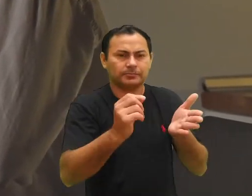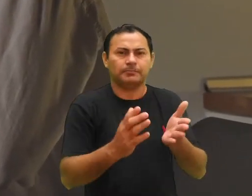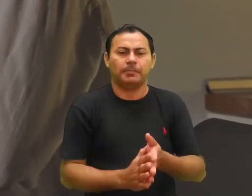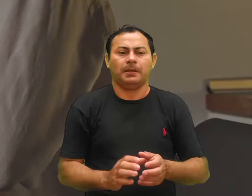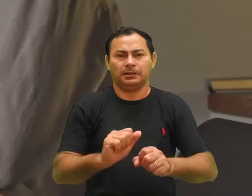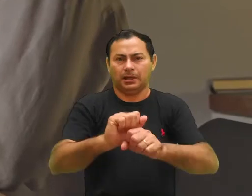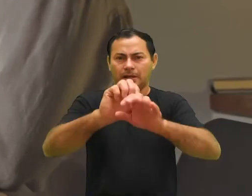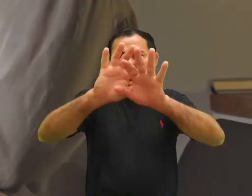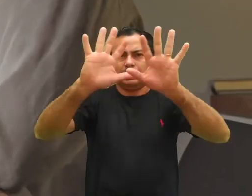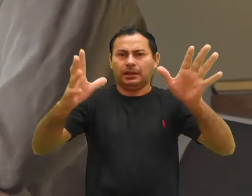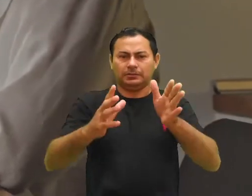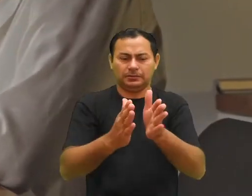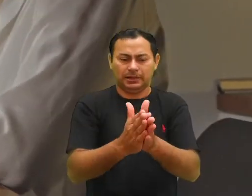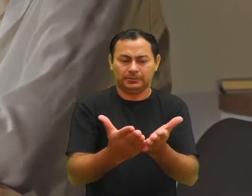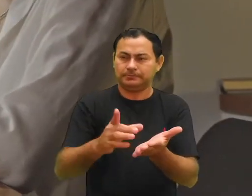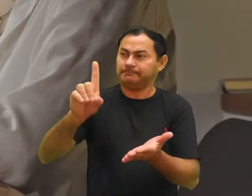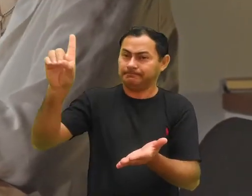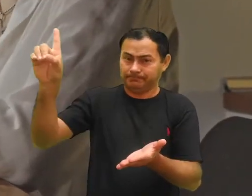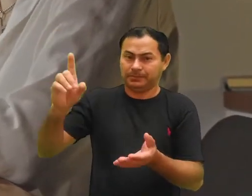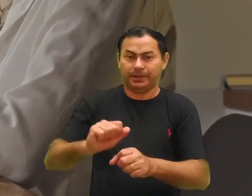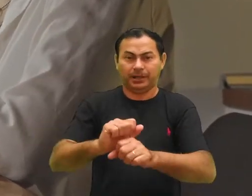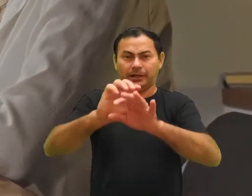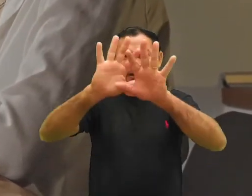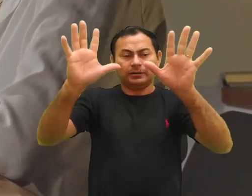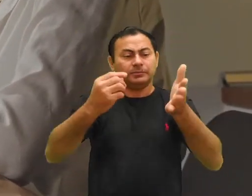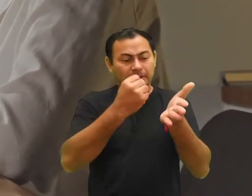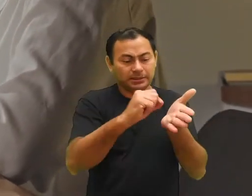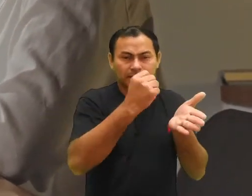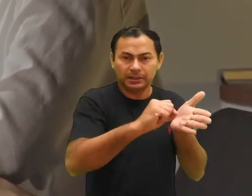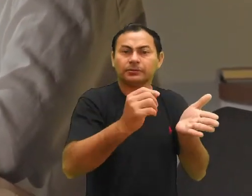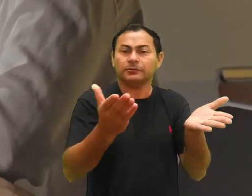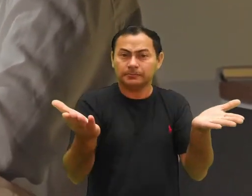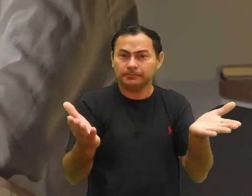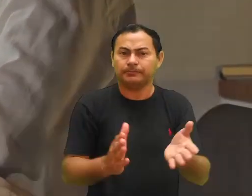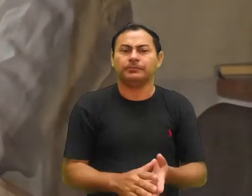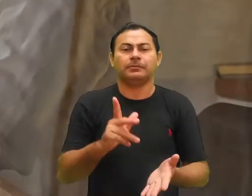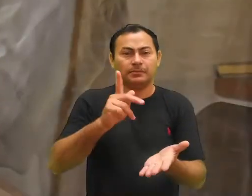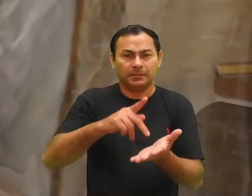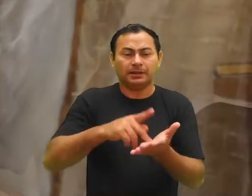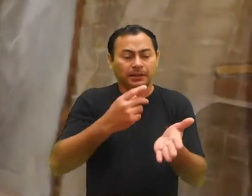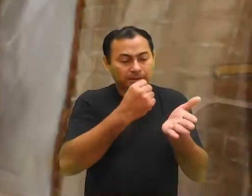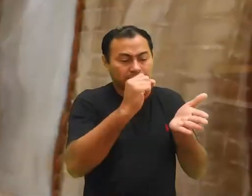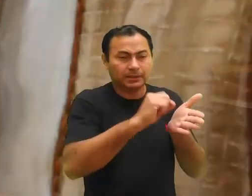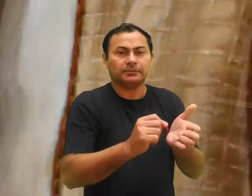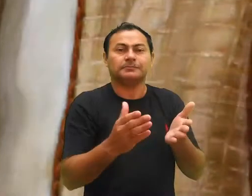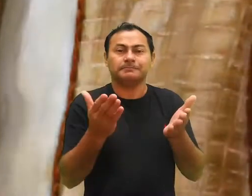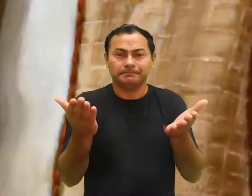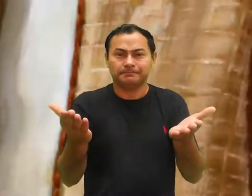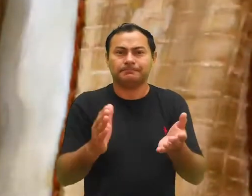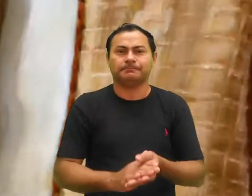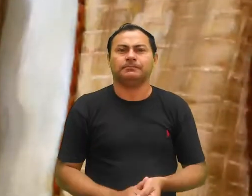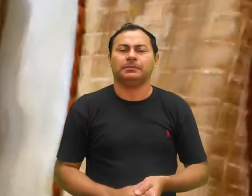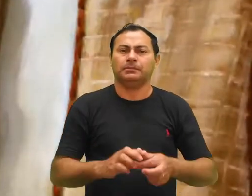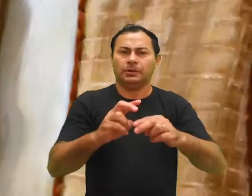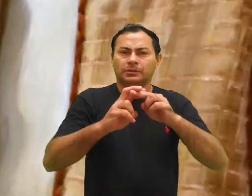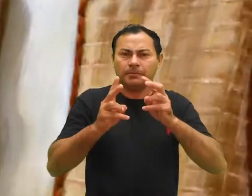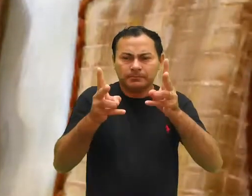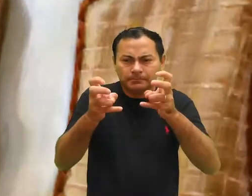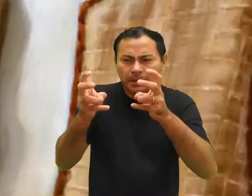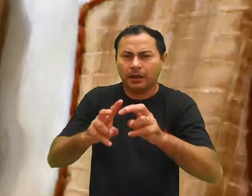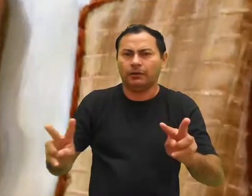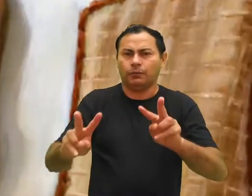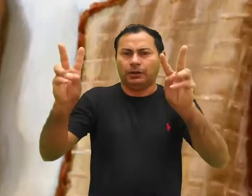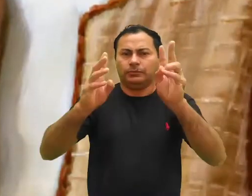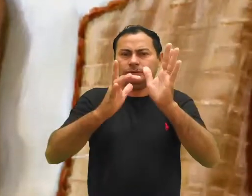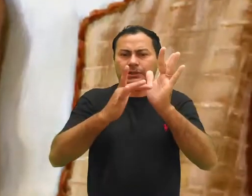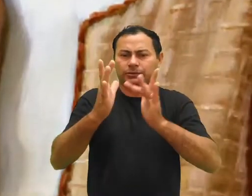Está escrito. Está claro nas Escrituras. Está escrito. Está escrito.